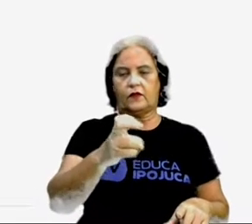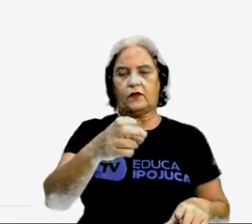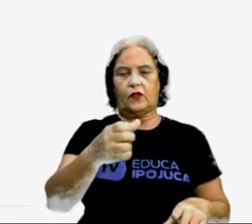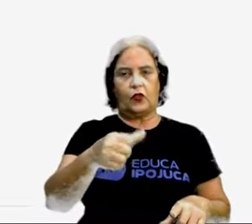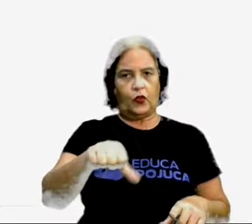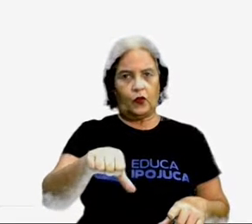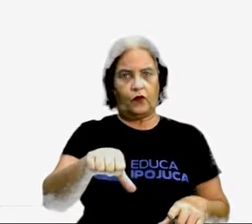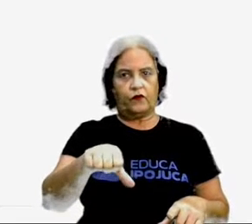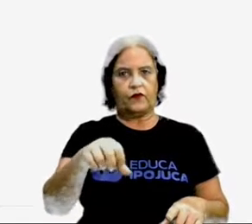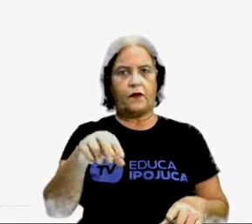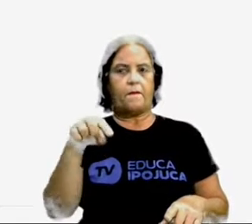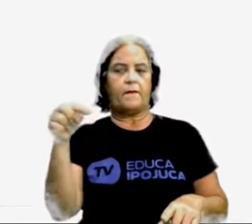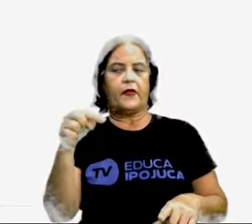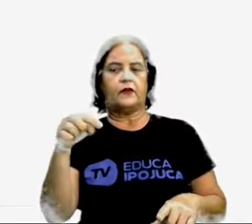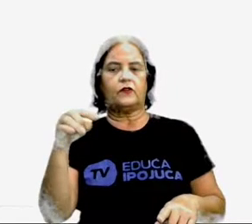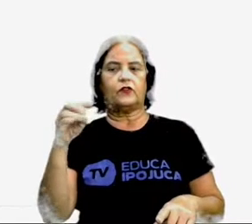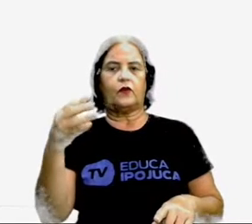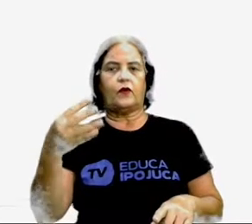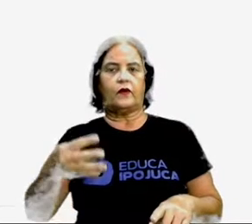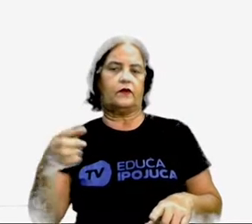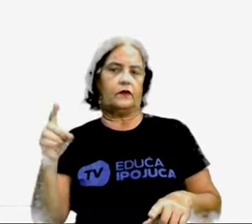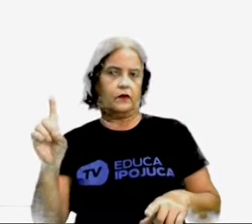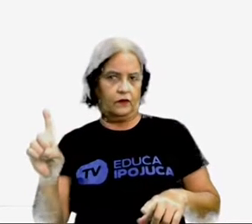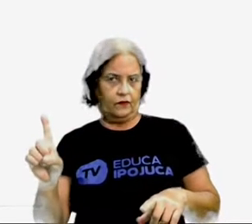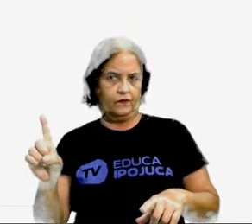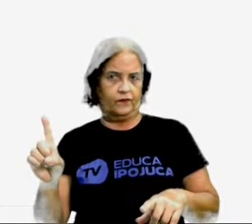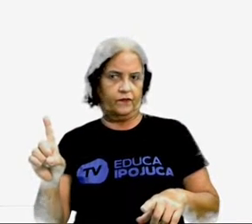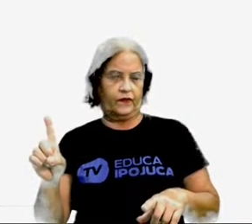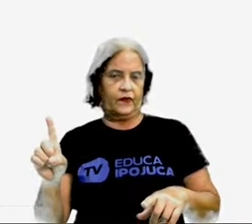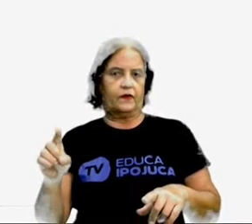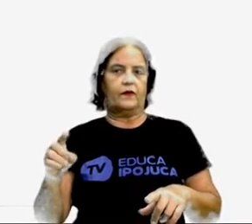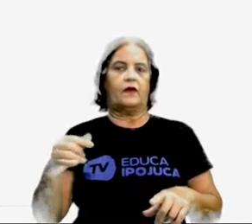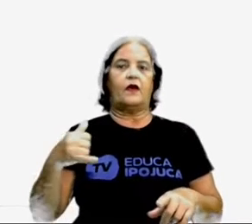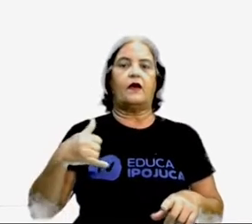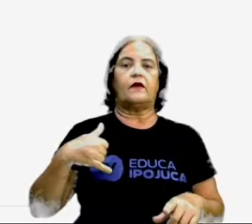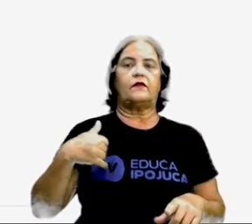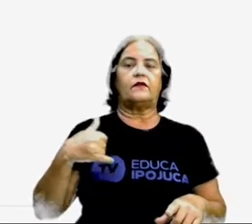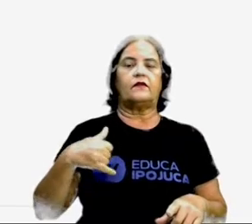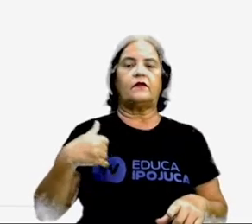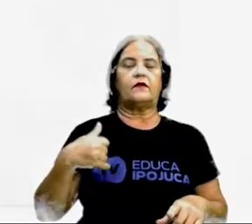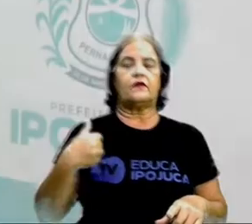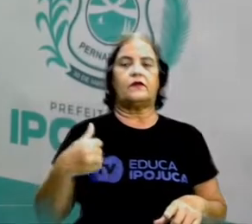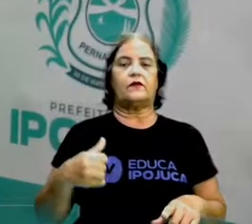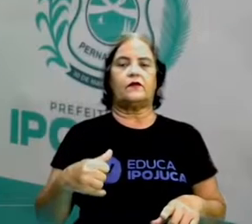Então, a idade do filho é 18 anos. Ok?